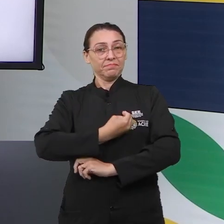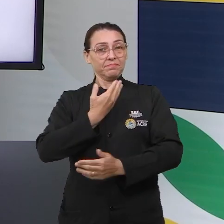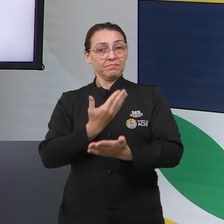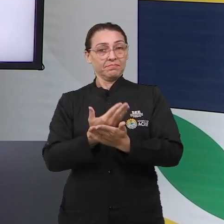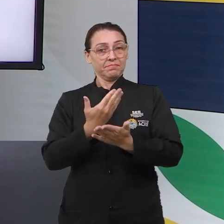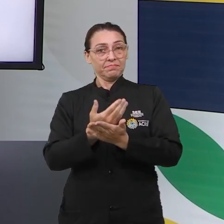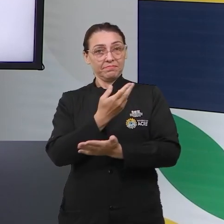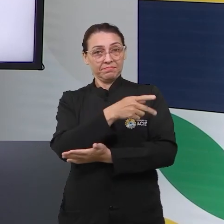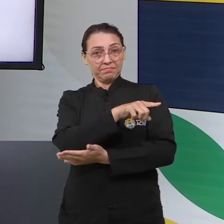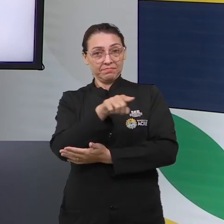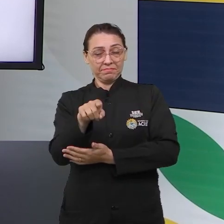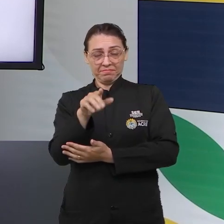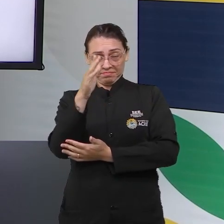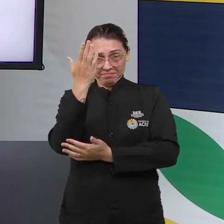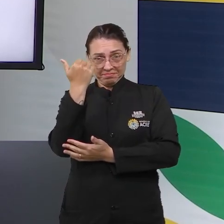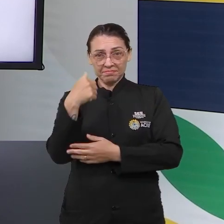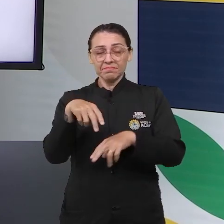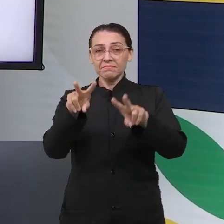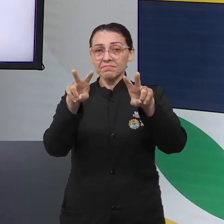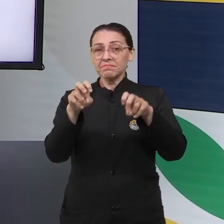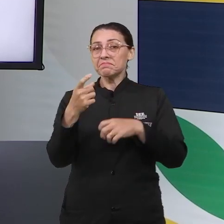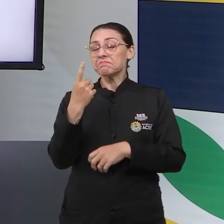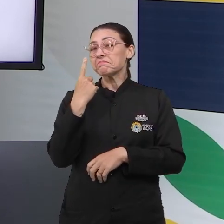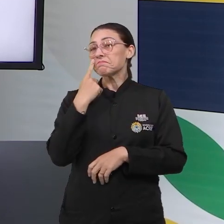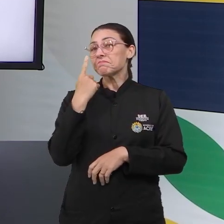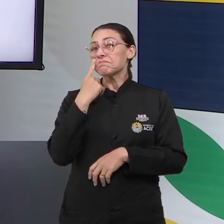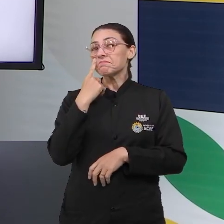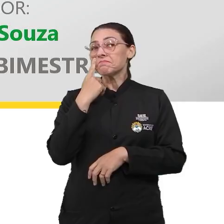vocês. Sabe qual é o tema? Olha aqui.